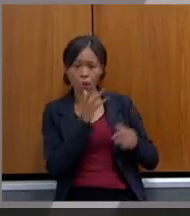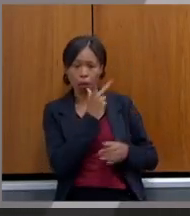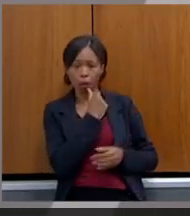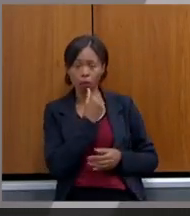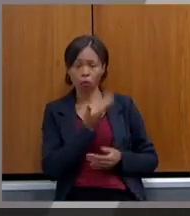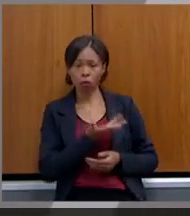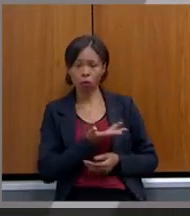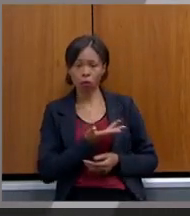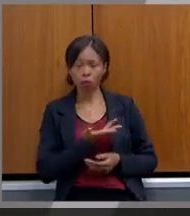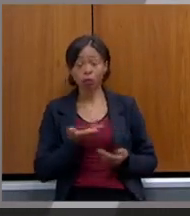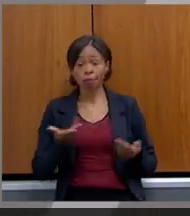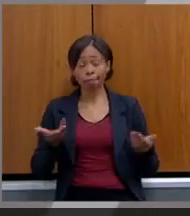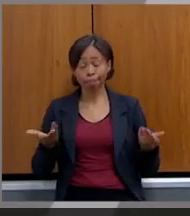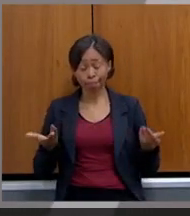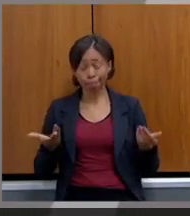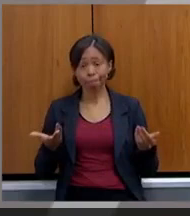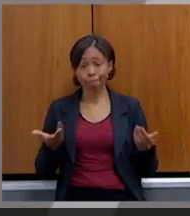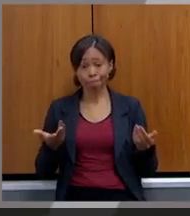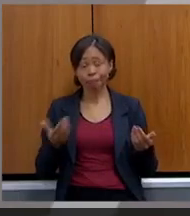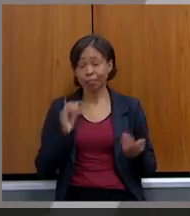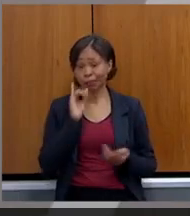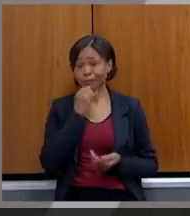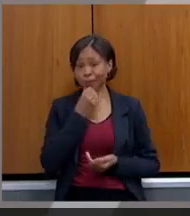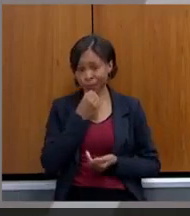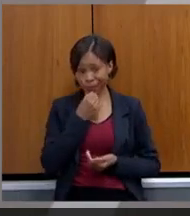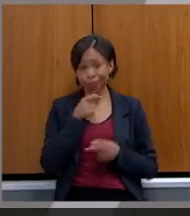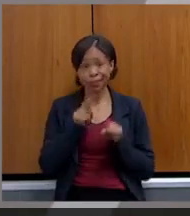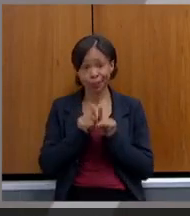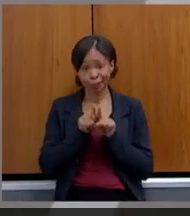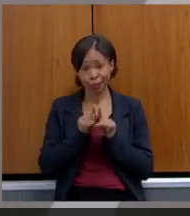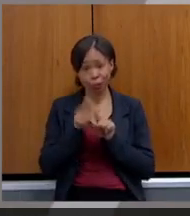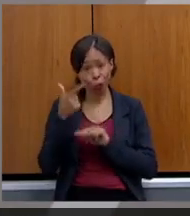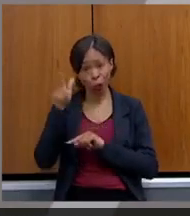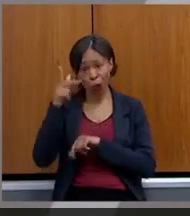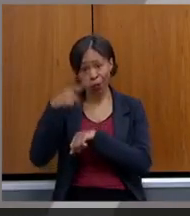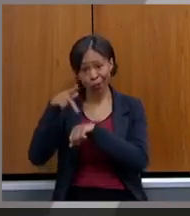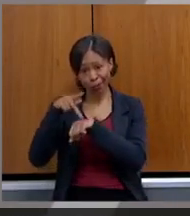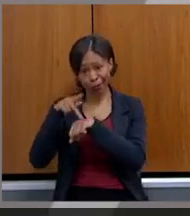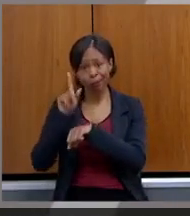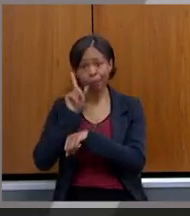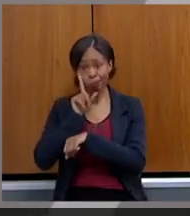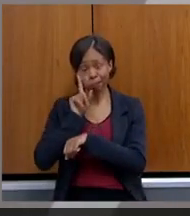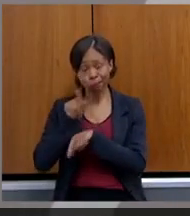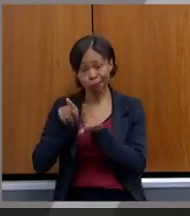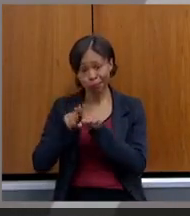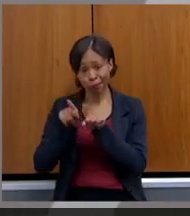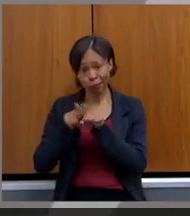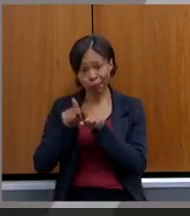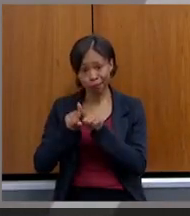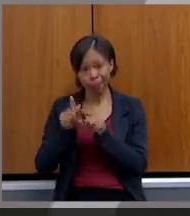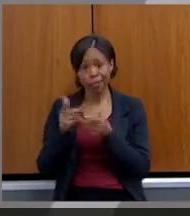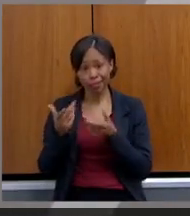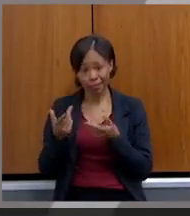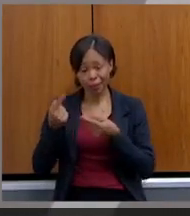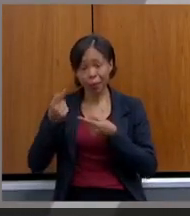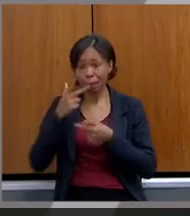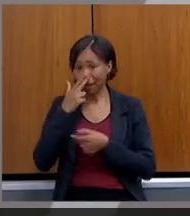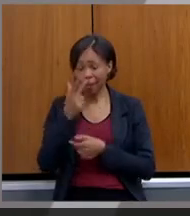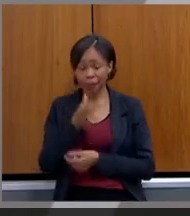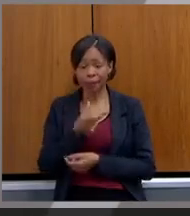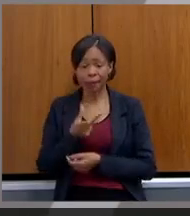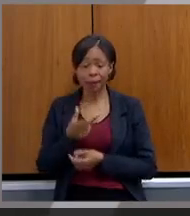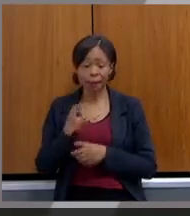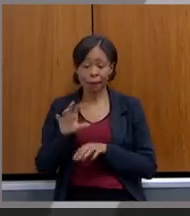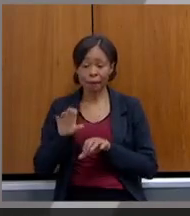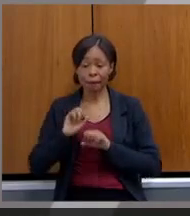isso com muito usar infelizmente não é só no Brasil pode usar o vírus até nos Estados Unidos Mas aonde teve mais Liberdade